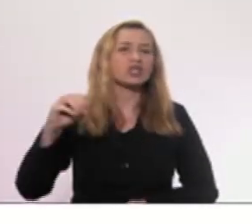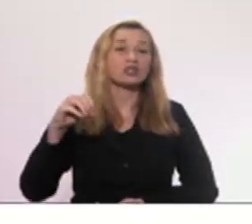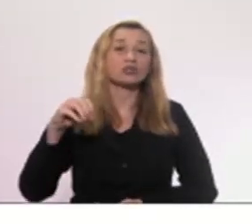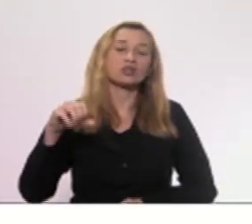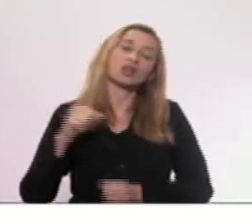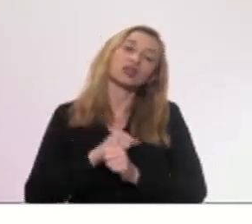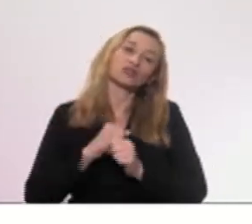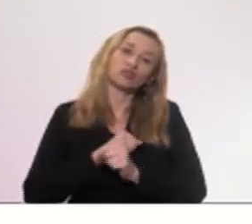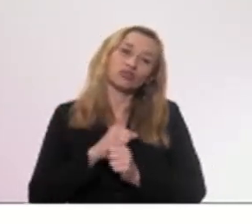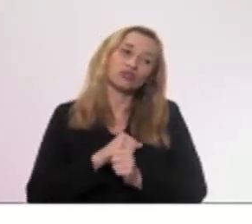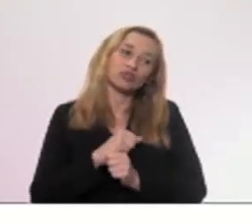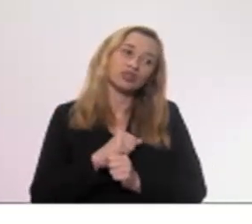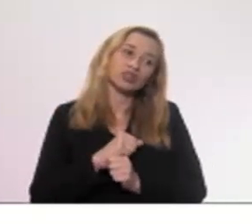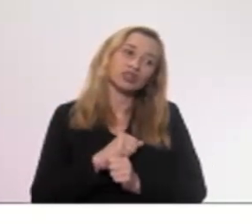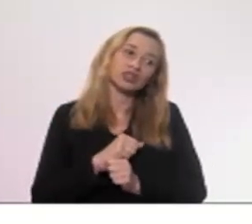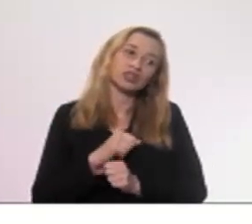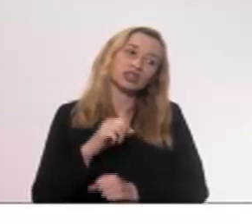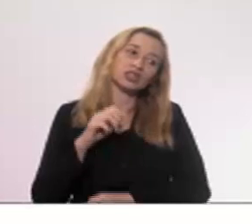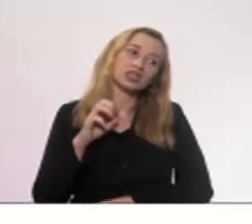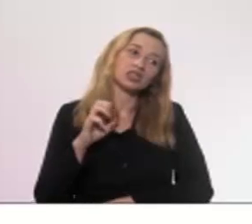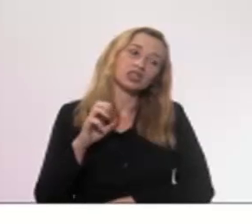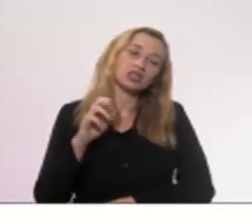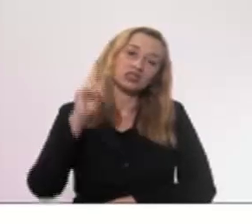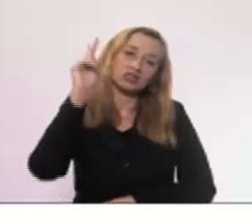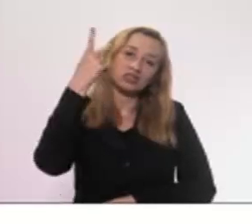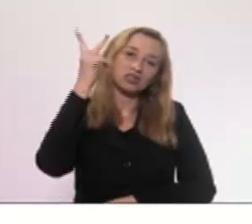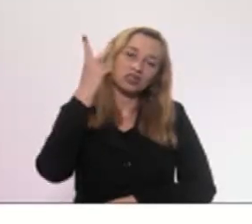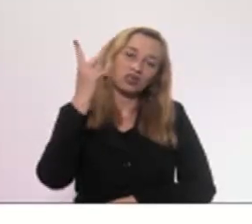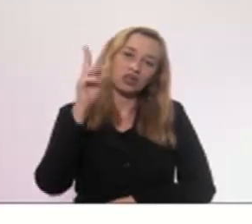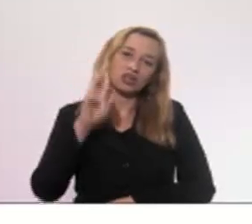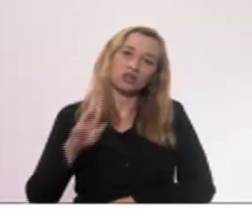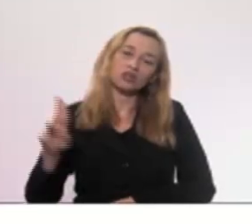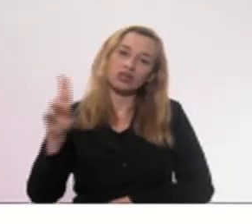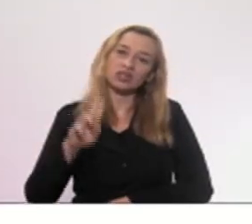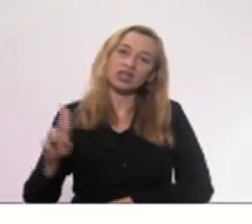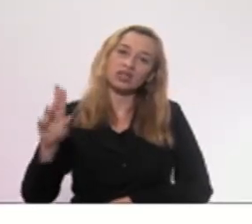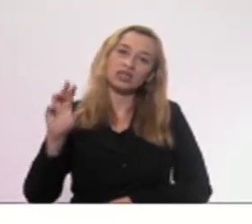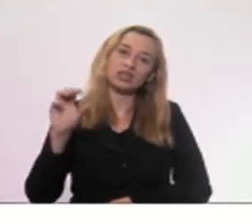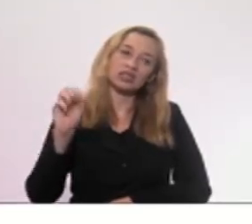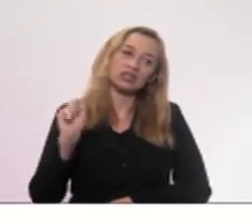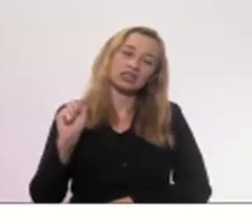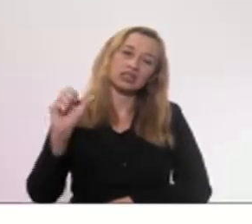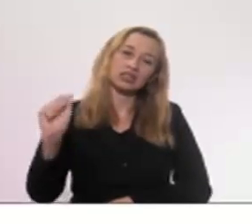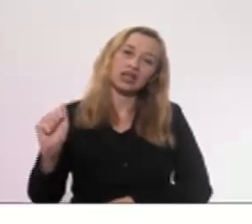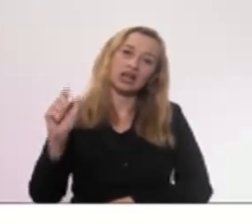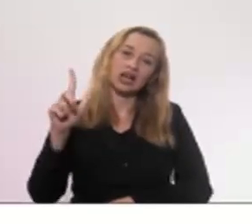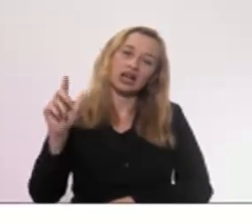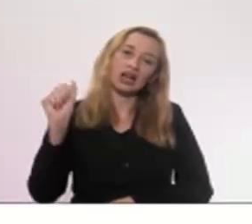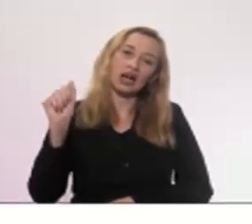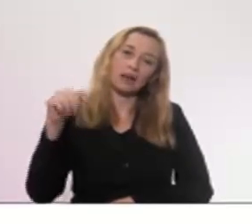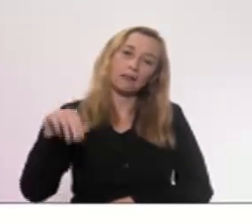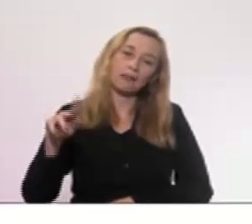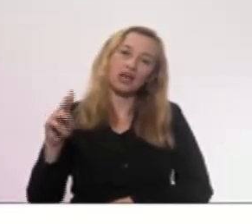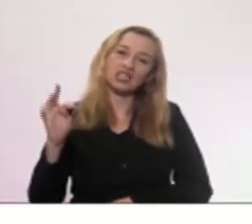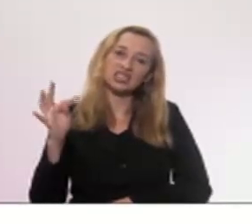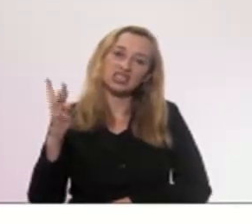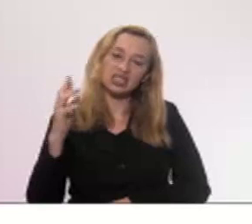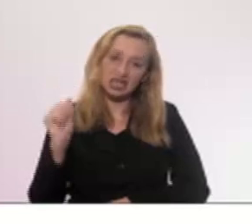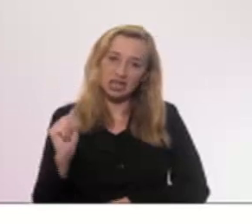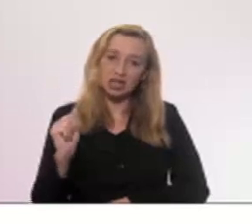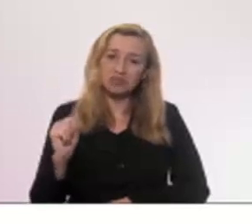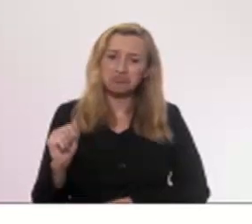anos da célebre e histórica Universidade de Salamanca. Um grande evento ao qual